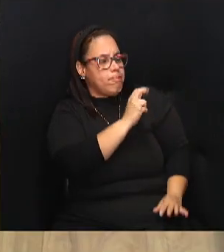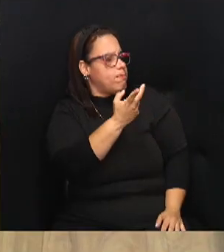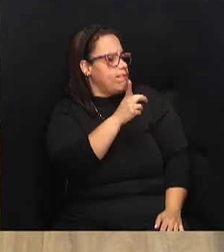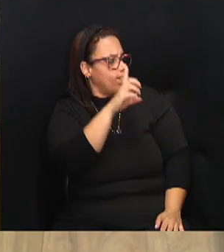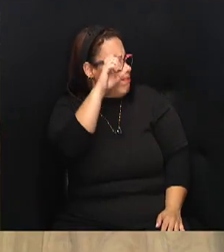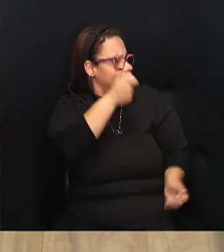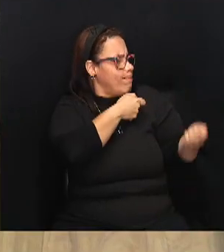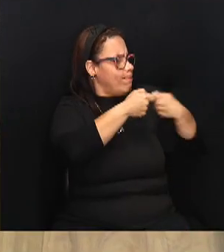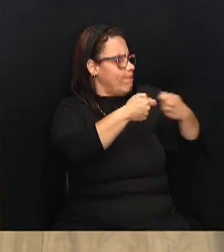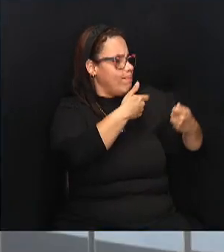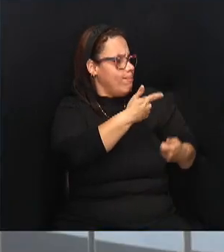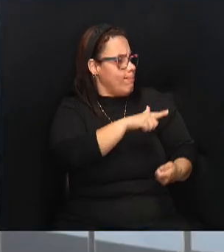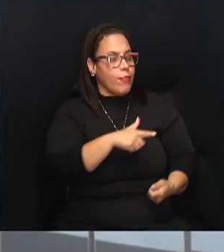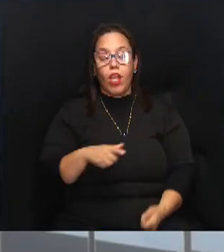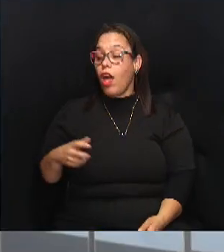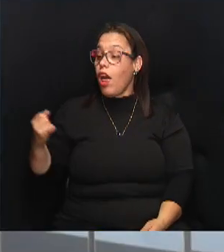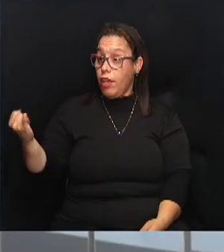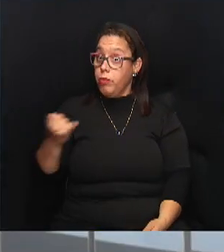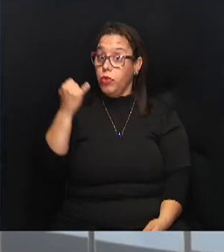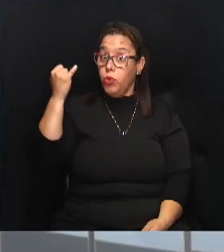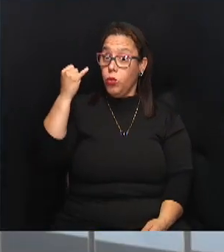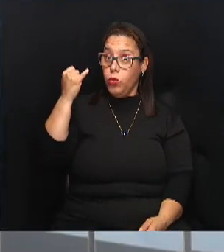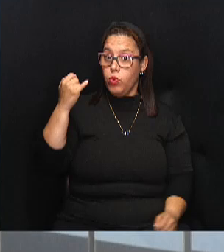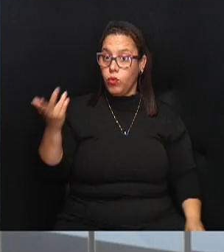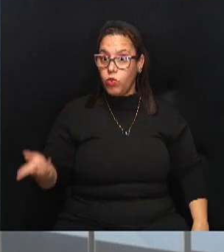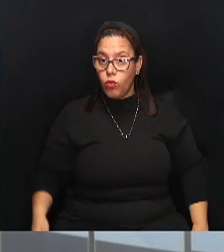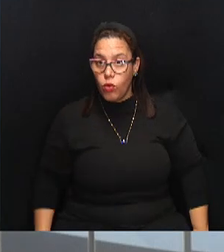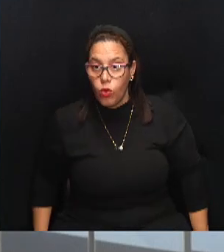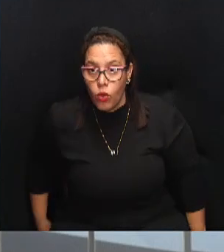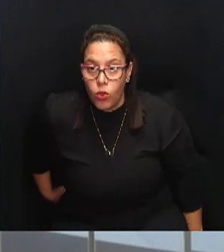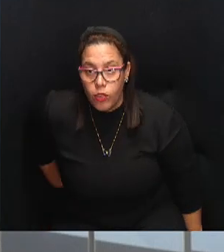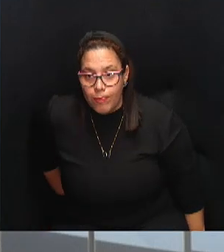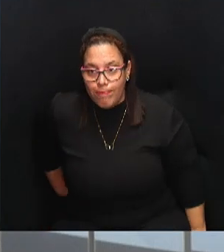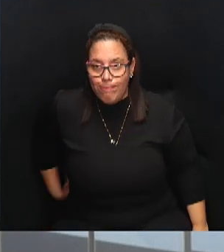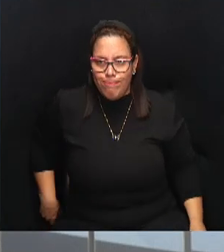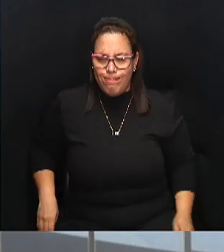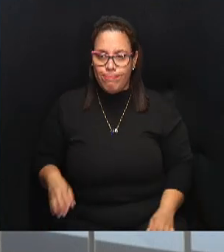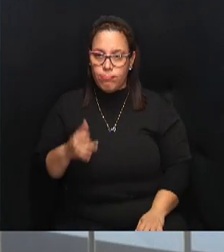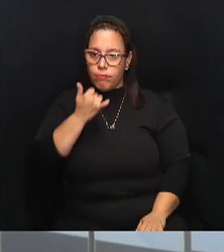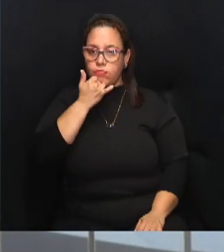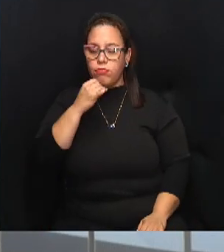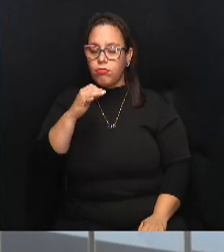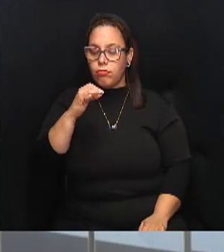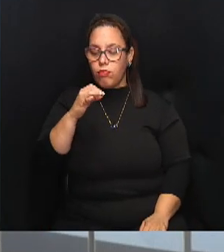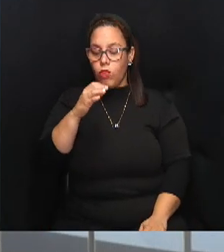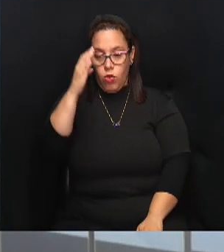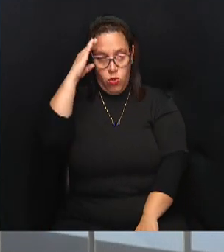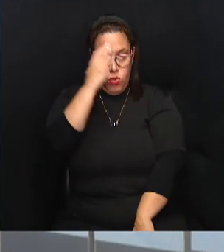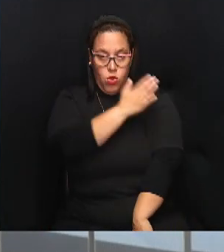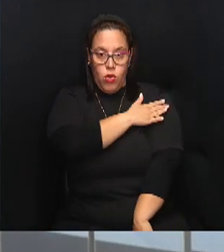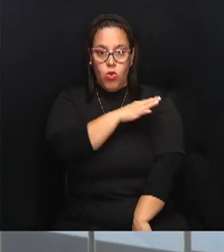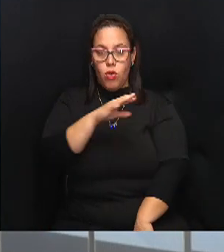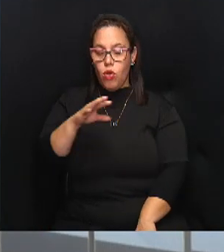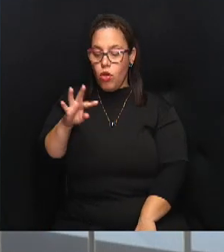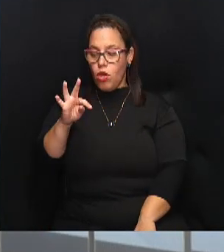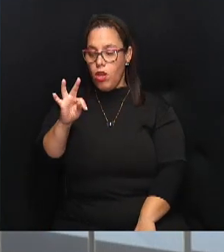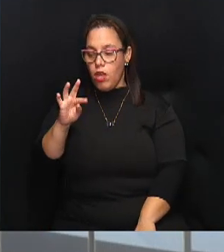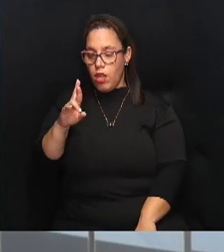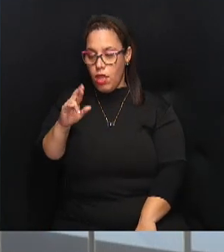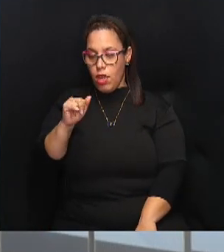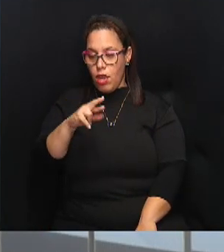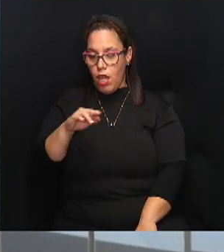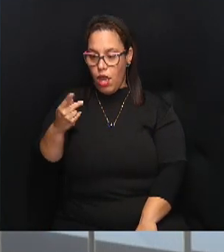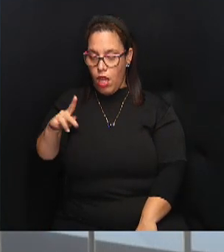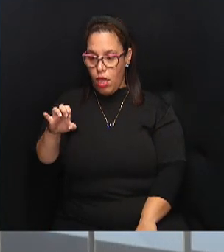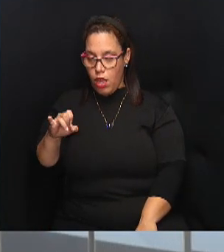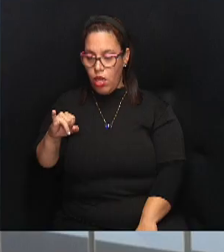seu controle? Não, é válida e, como o Coronel Takahashi informou, né, nós estamos à disposição de fazer o convênio de trânsito aqui em